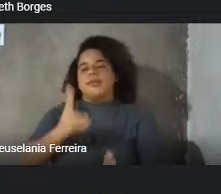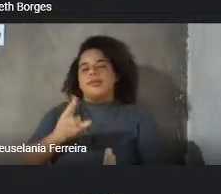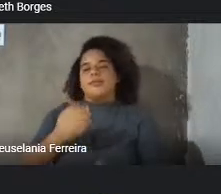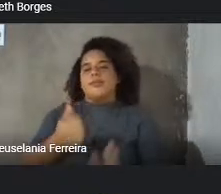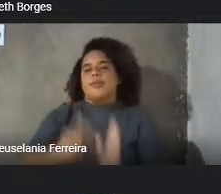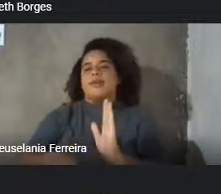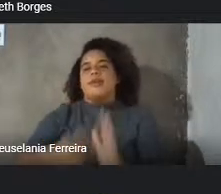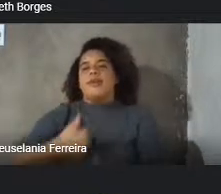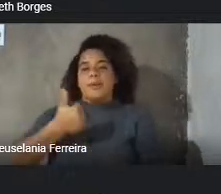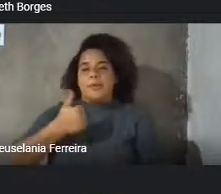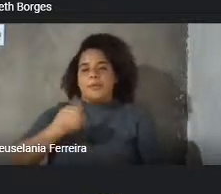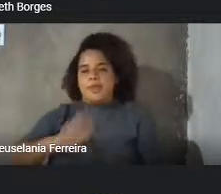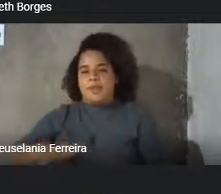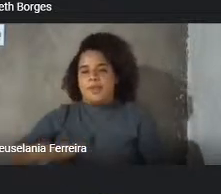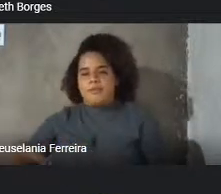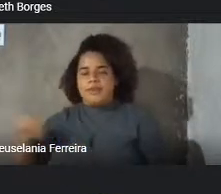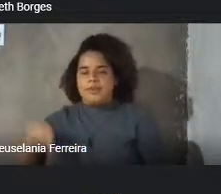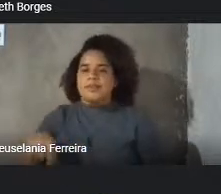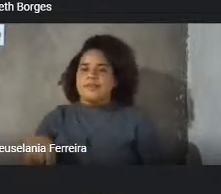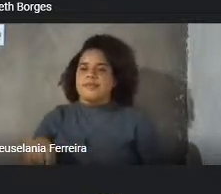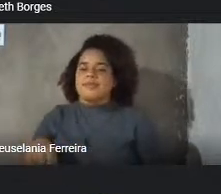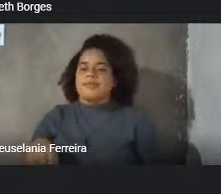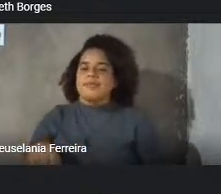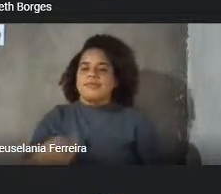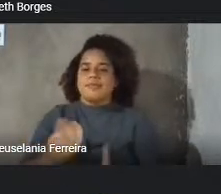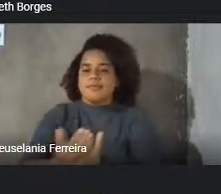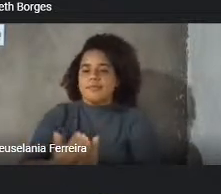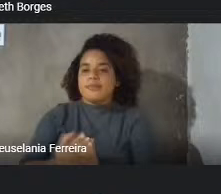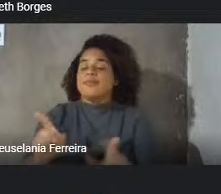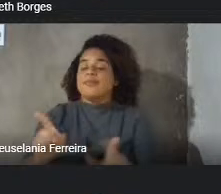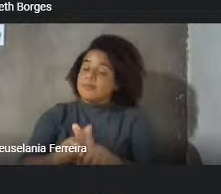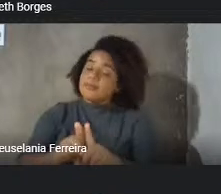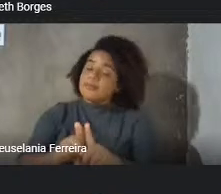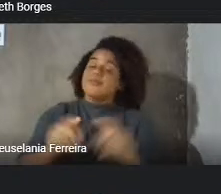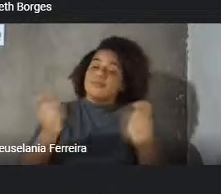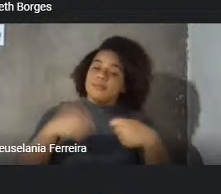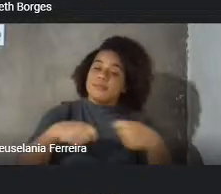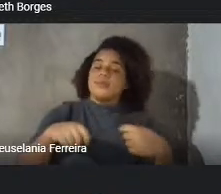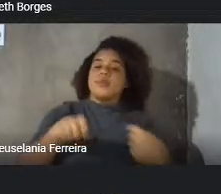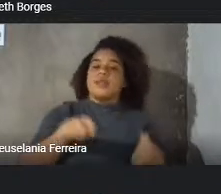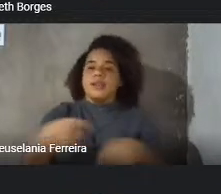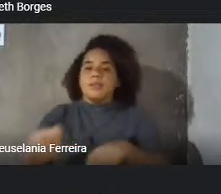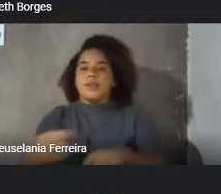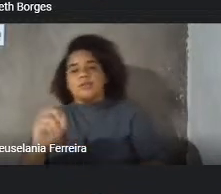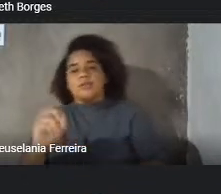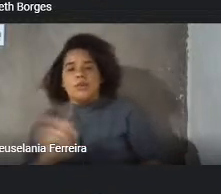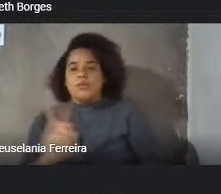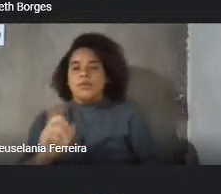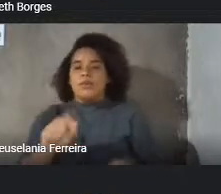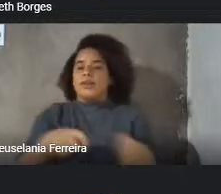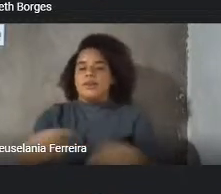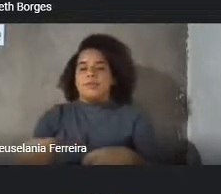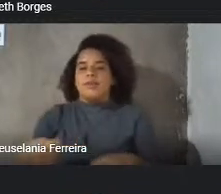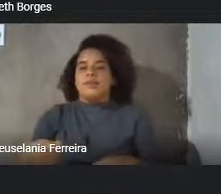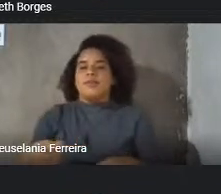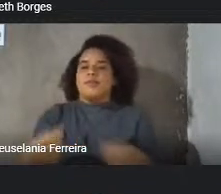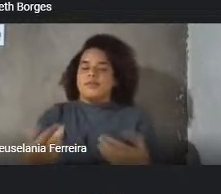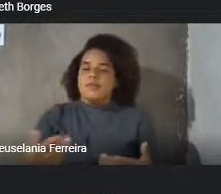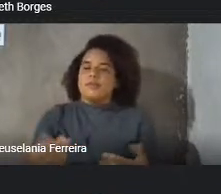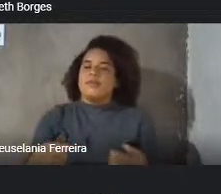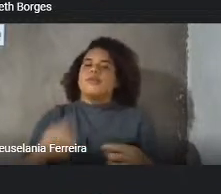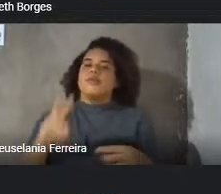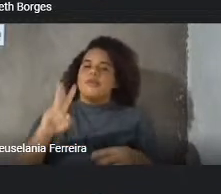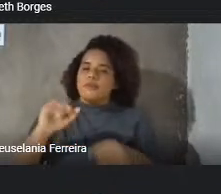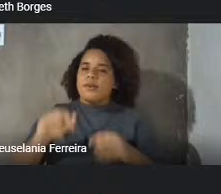ser adaptativos, ou seja, coerentes, eles podem ser desadaptativos, incoerentes, onde nós vamos trabalhar fazendo toda essa